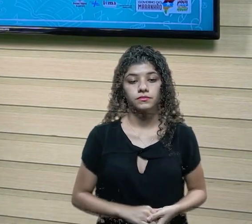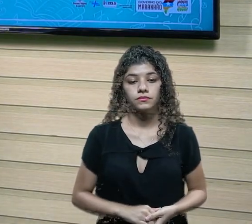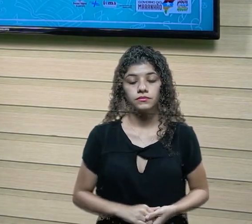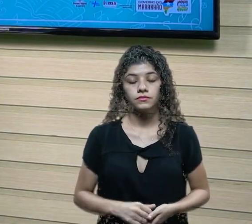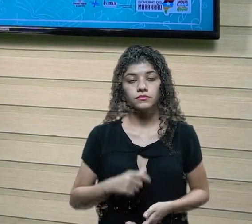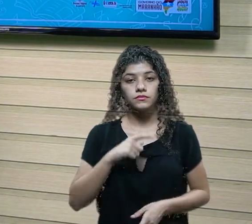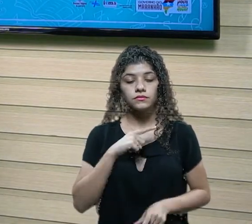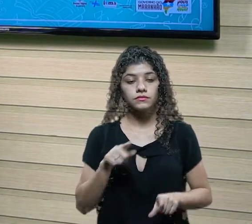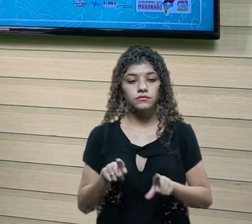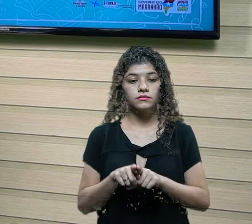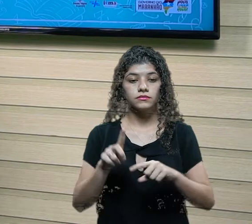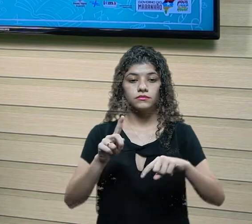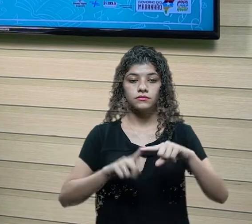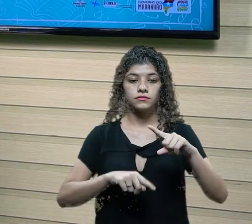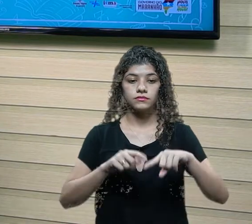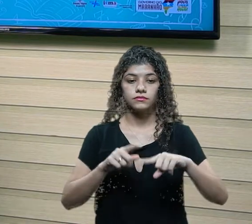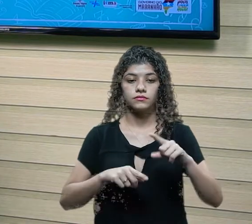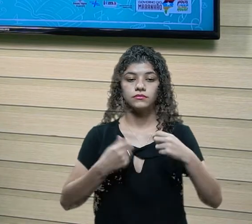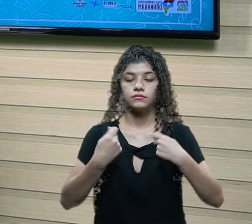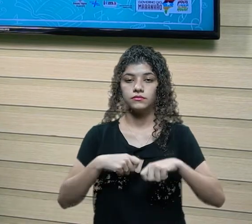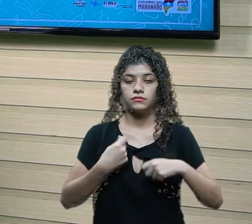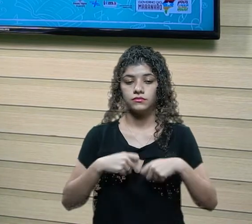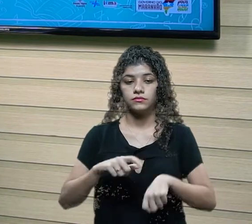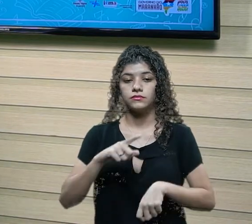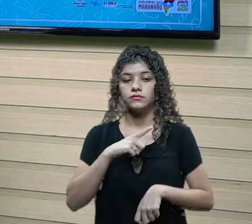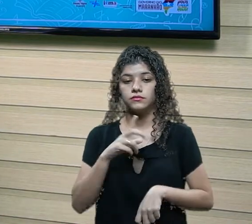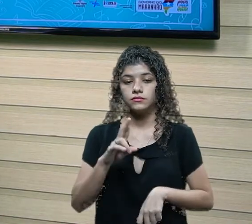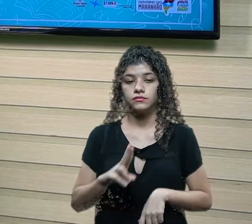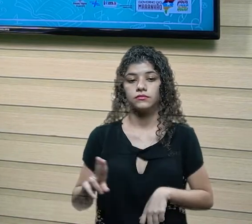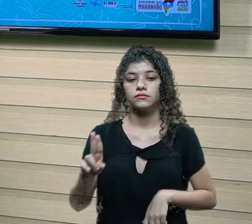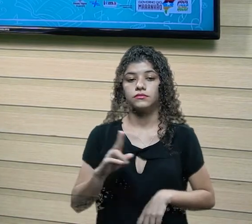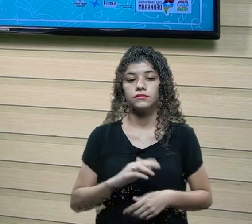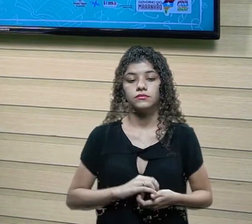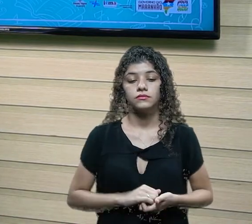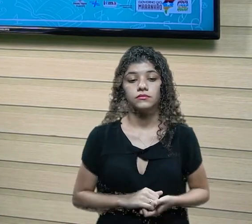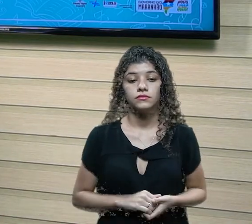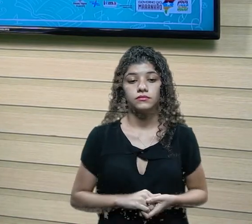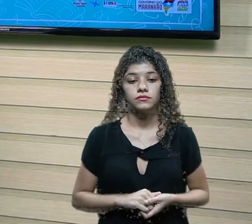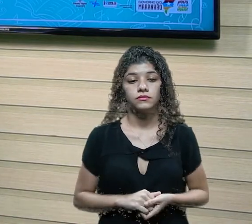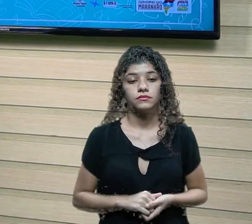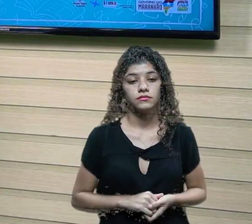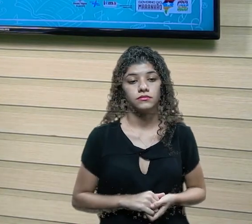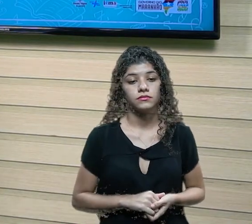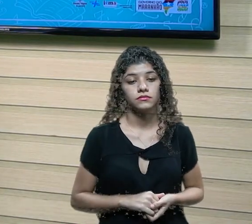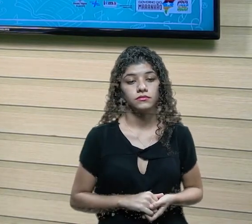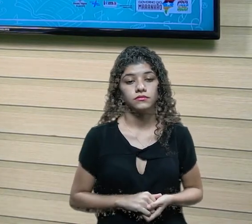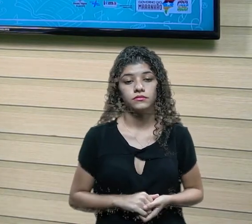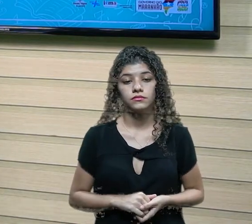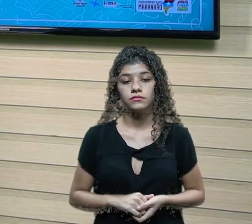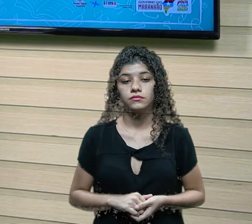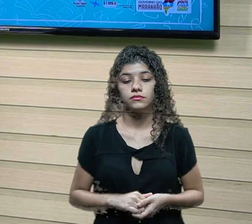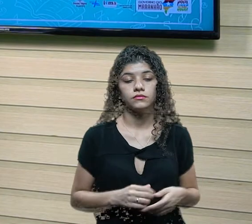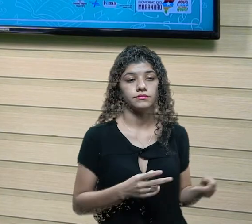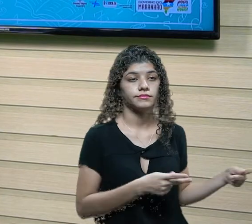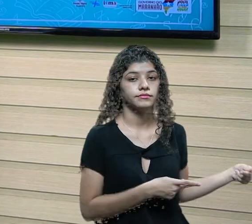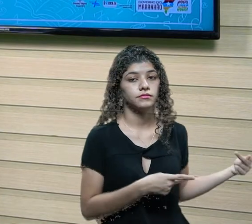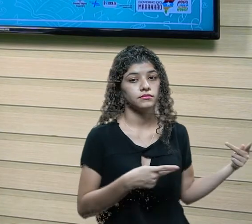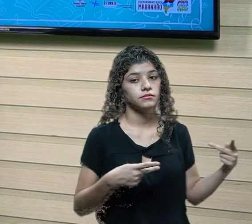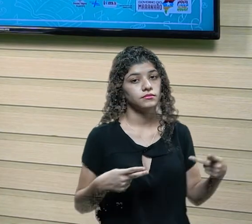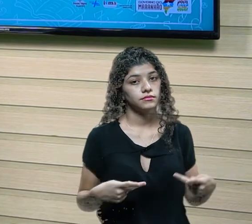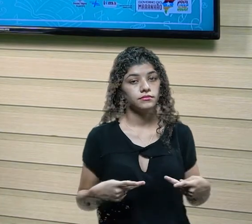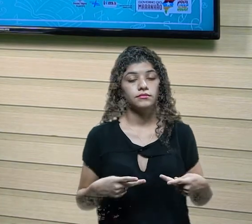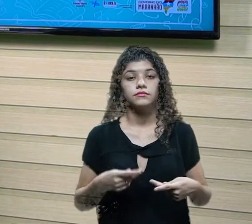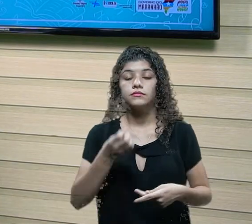providenciar o material e equipamentos necessários para que o evento aconteça Receber receber bem o